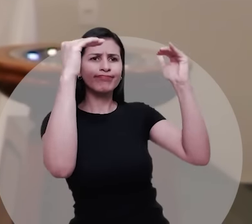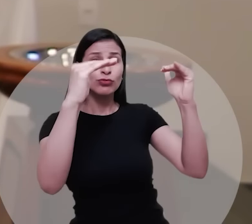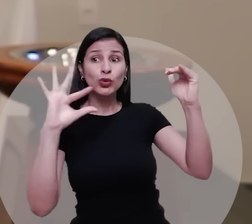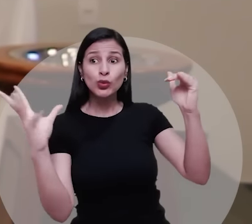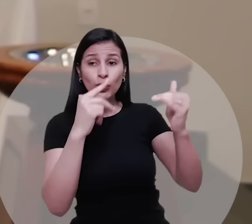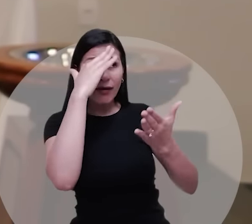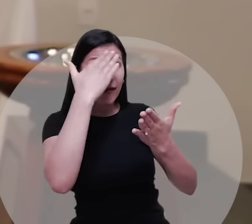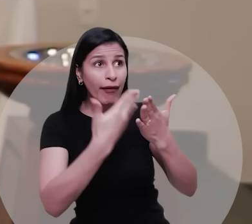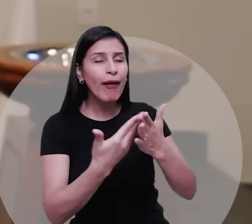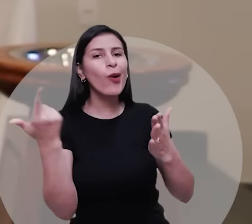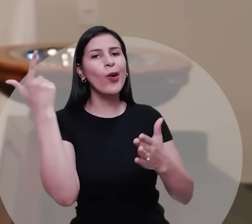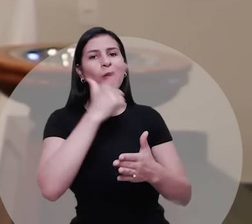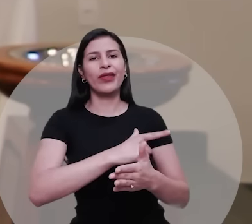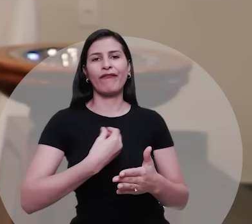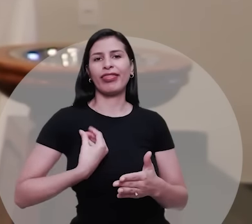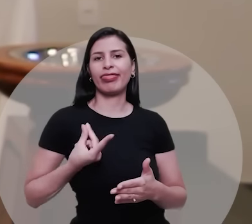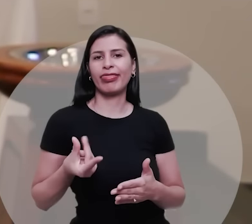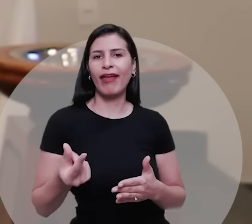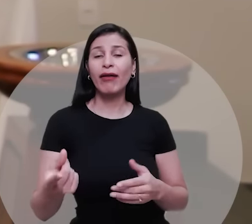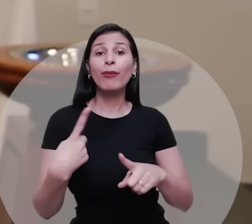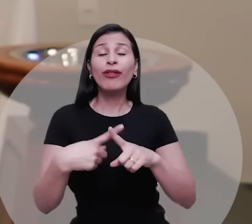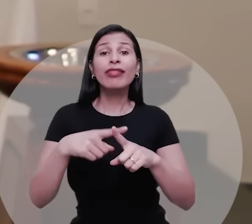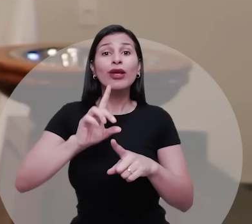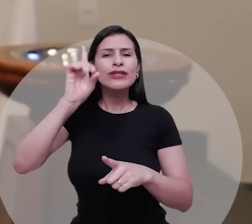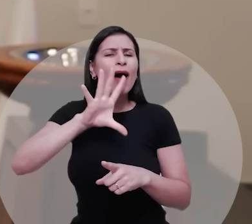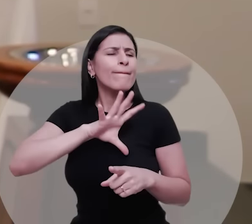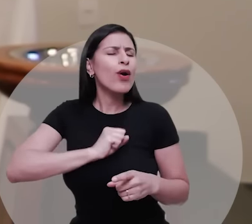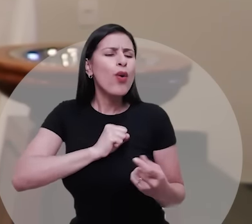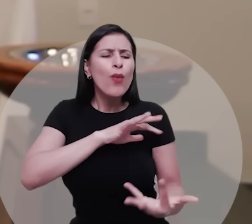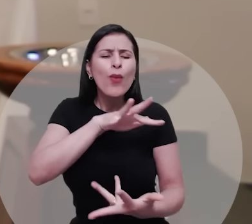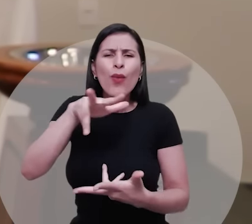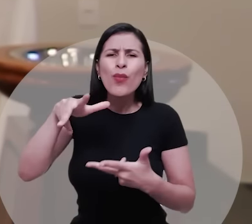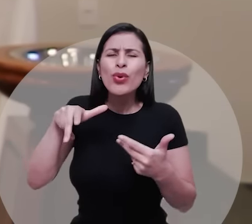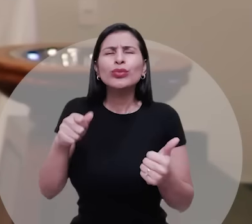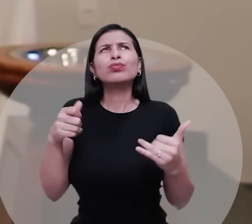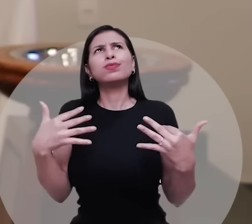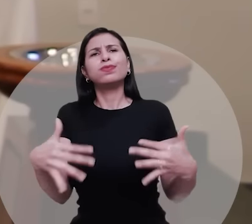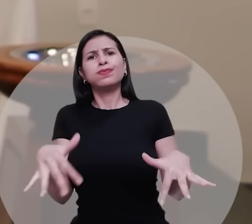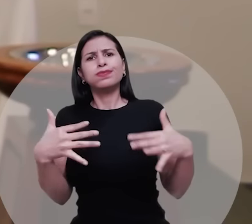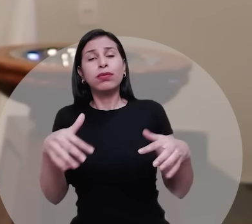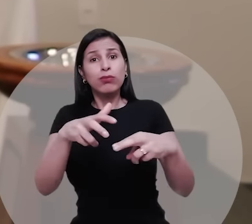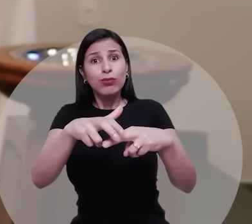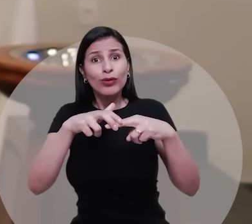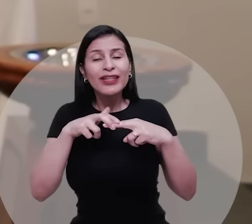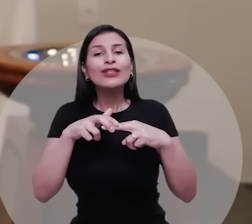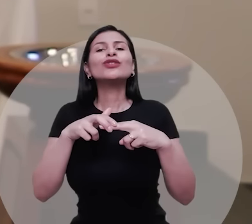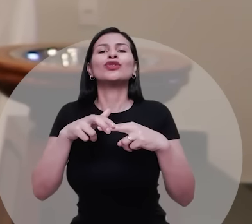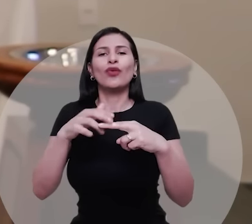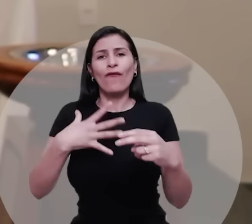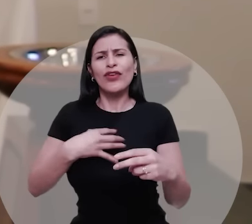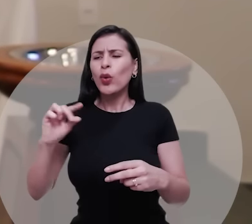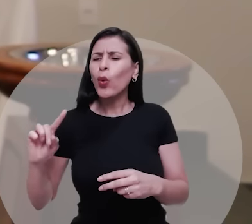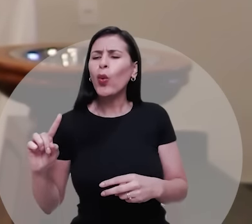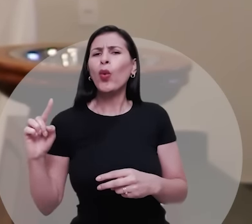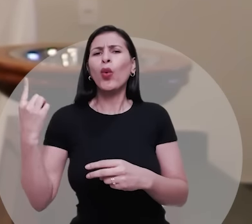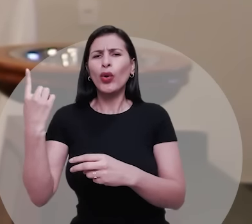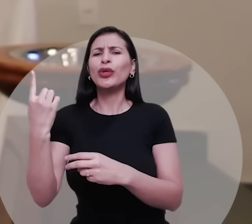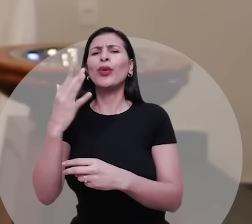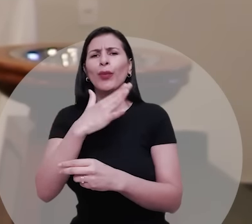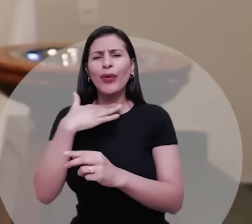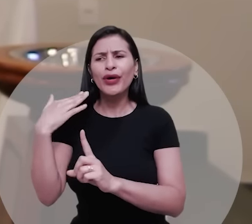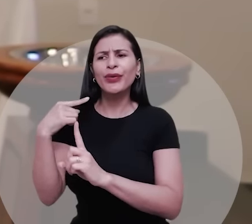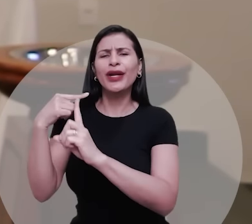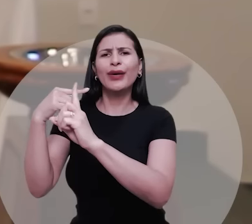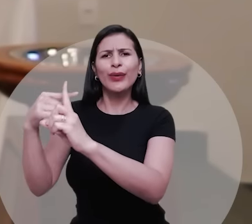Deus amou o mundo de tal maneira que deu o seu Filho unigênito para que todo o que nele crê não pereça, mas